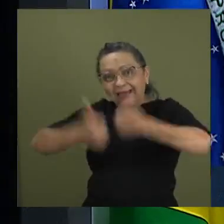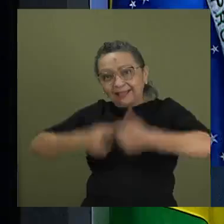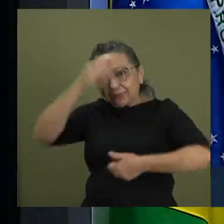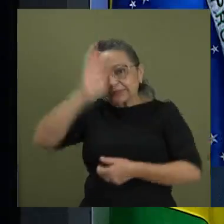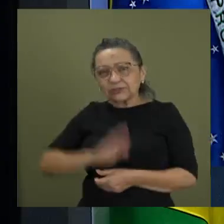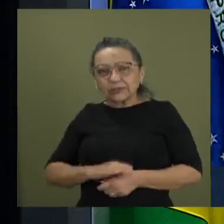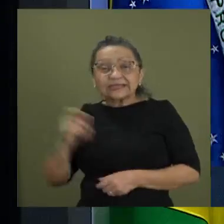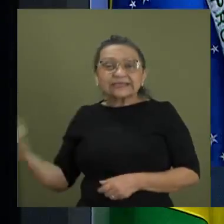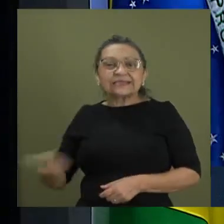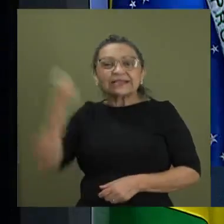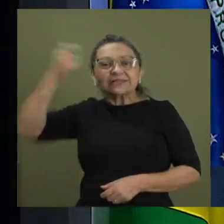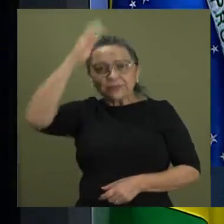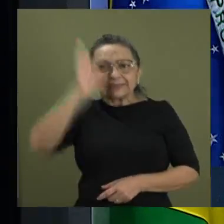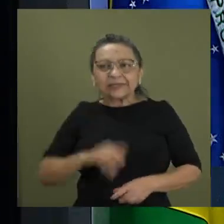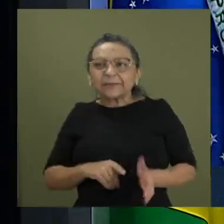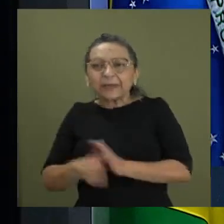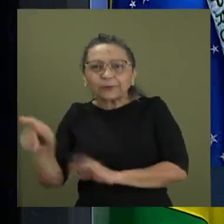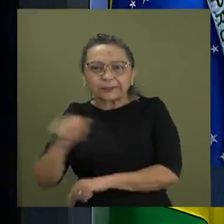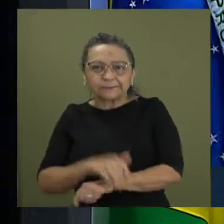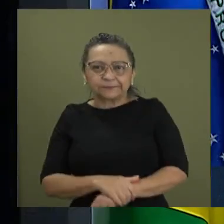da seleção brasileira.